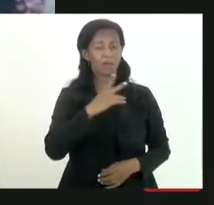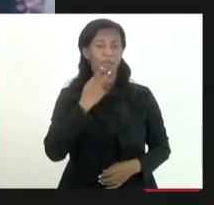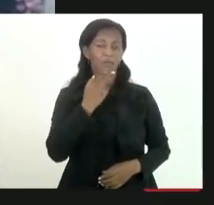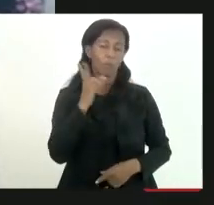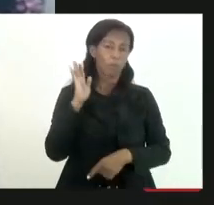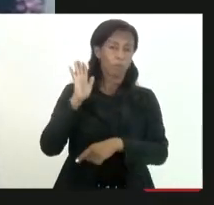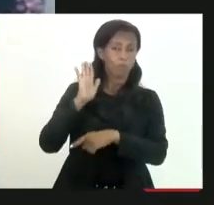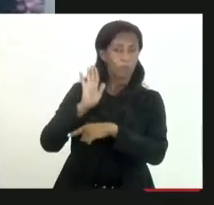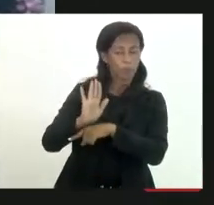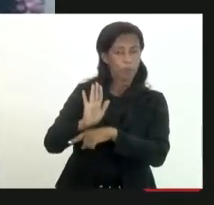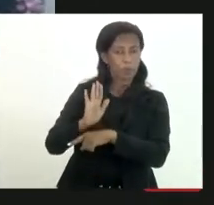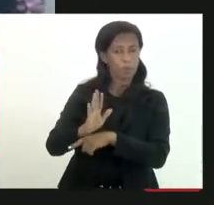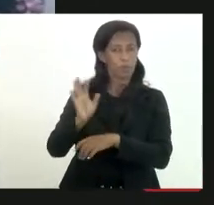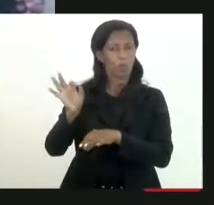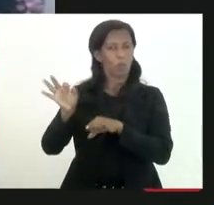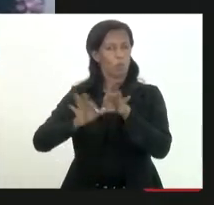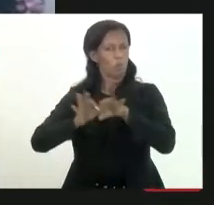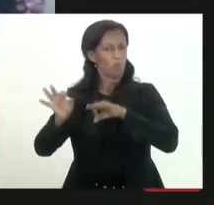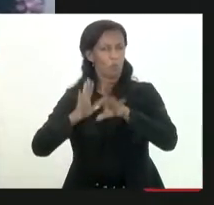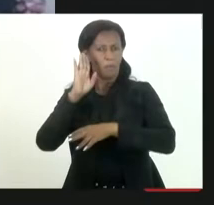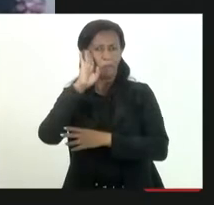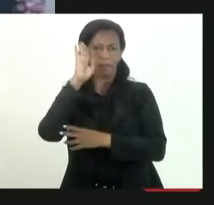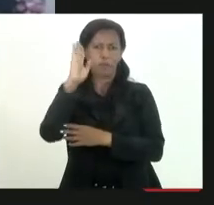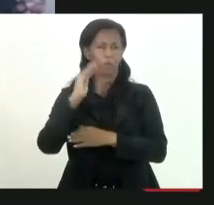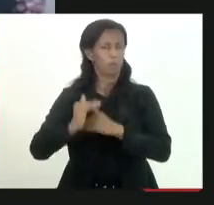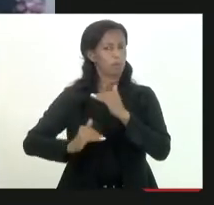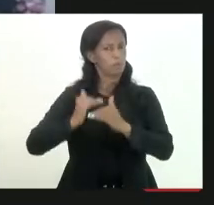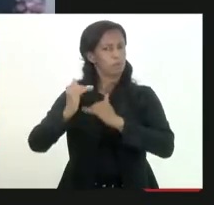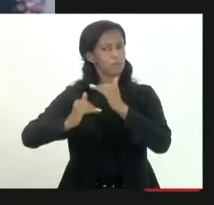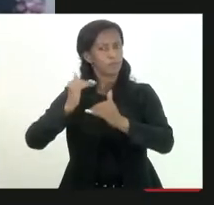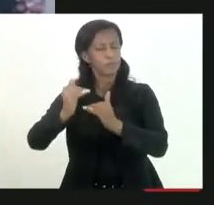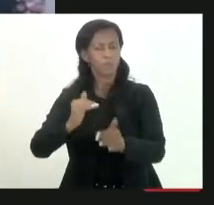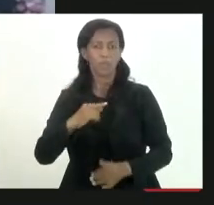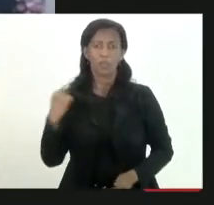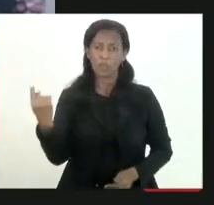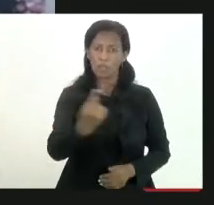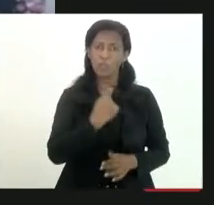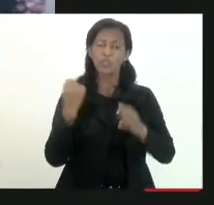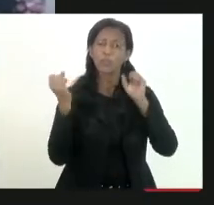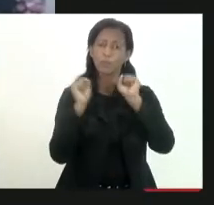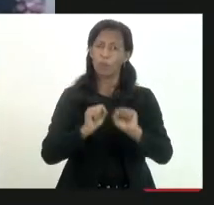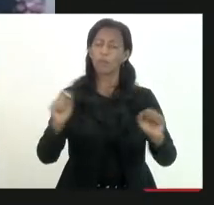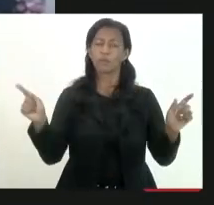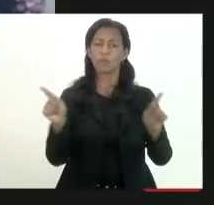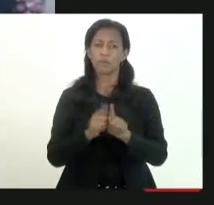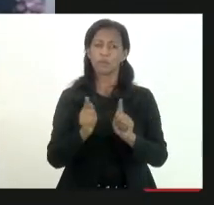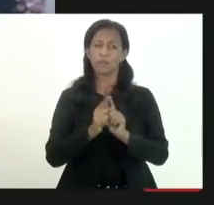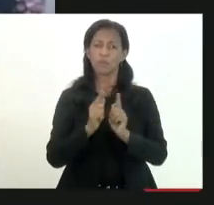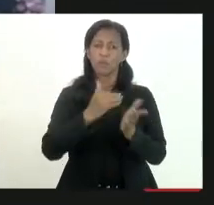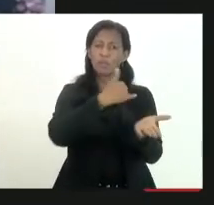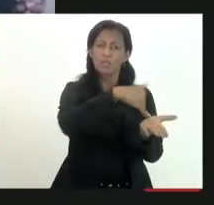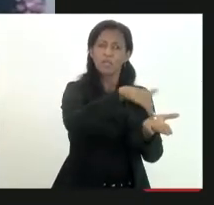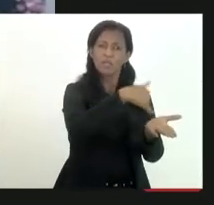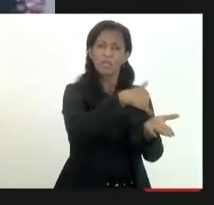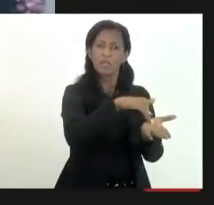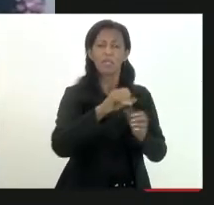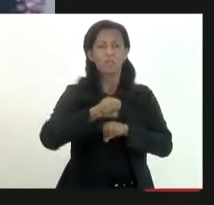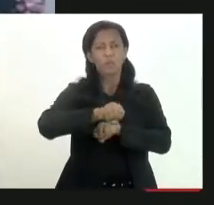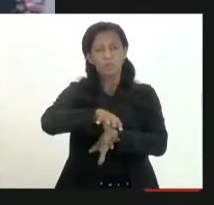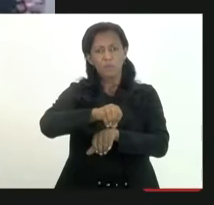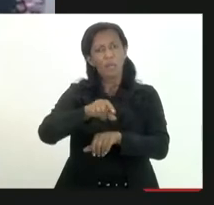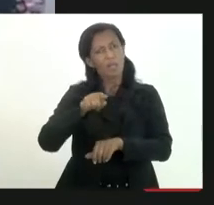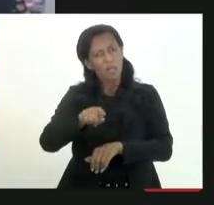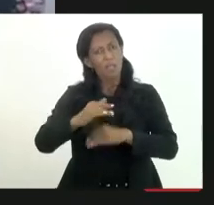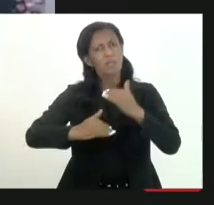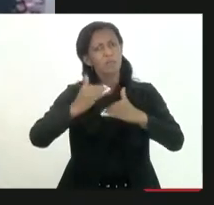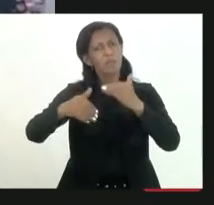prevenção como algo inerente nesse processo, que a gente possa também implicar a Secretaria de Educação nesse